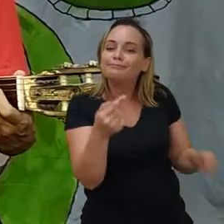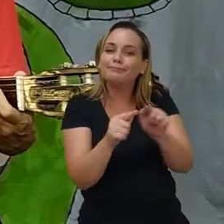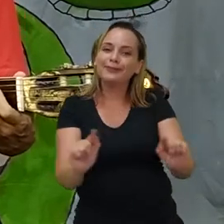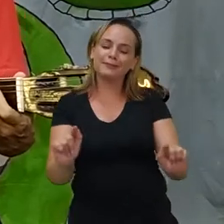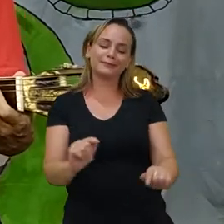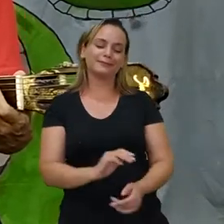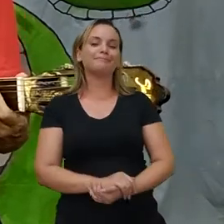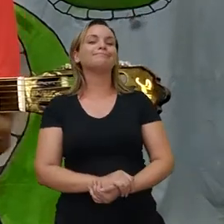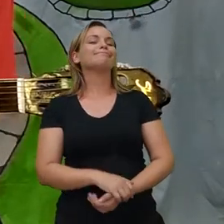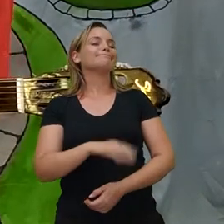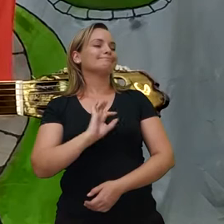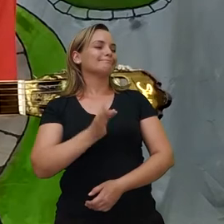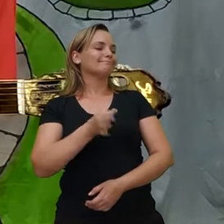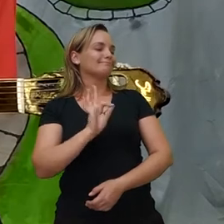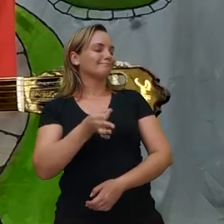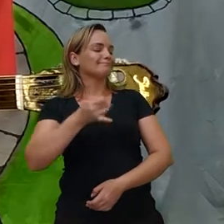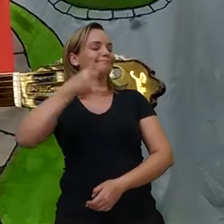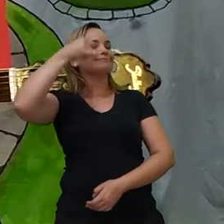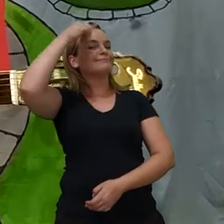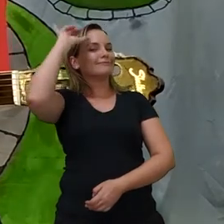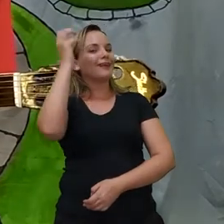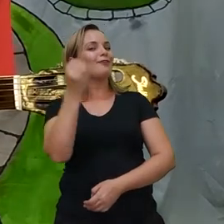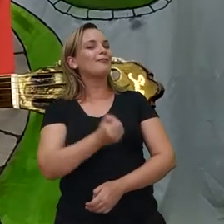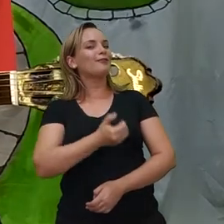Dona Vaquinha. A Dona Vaca.